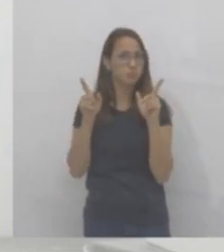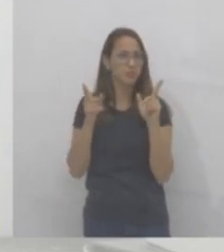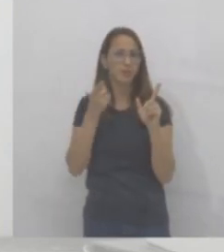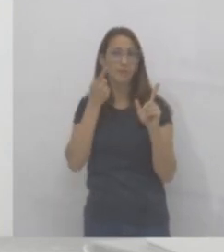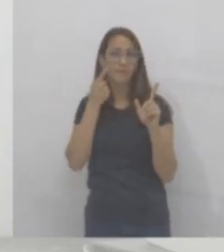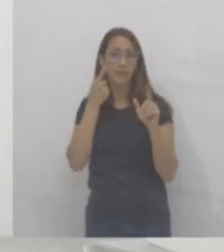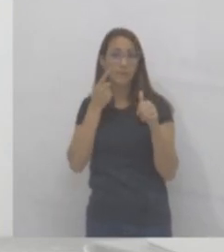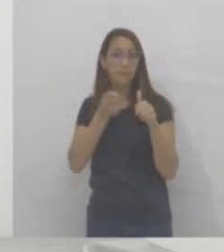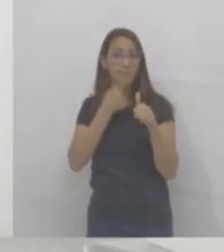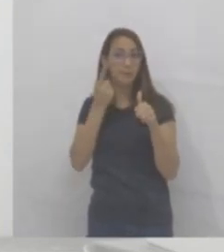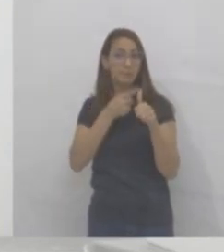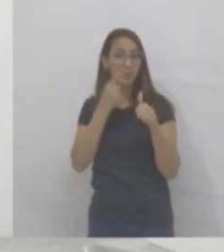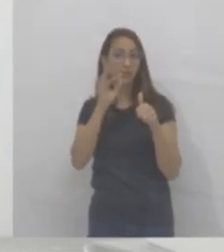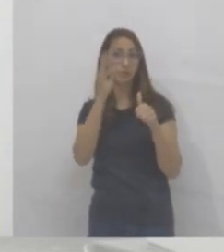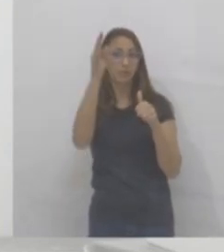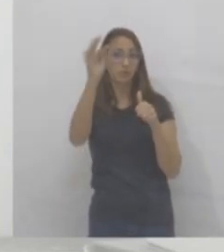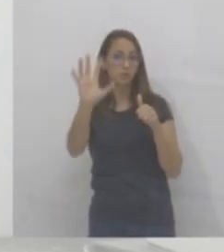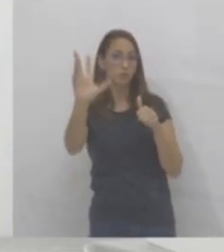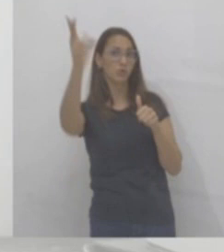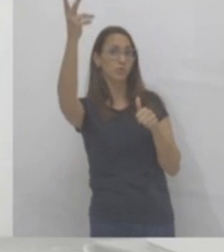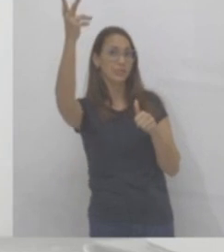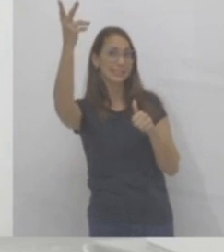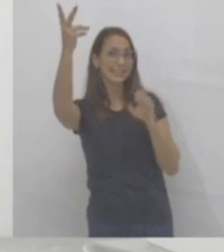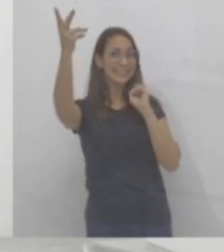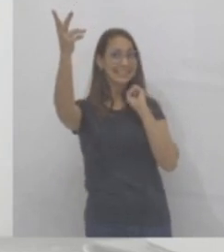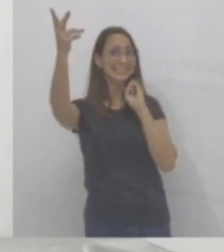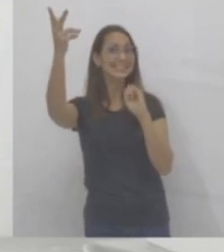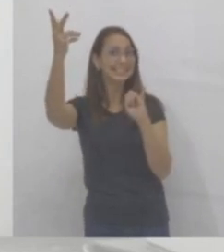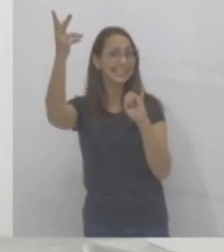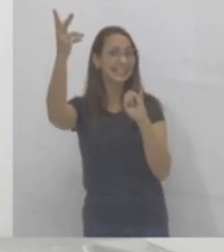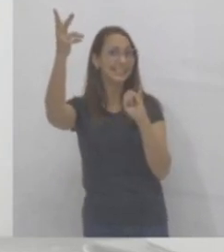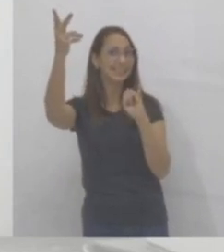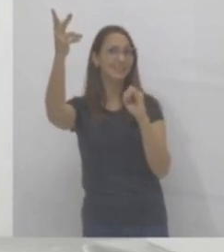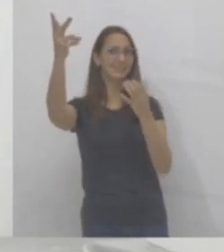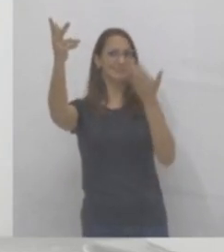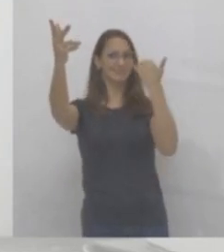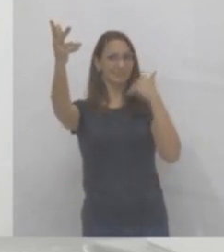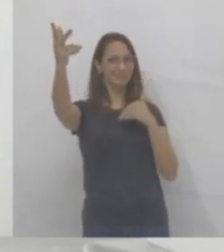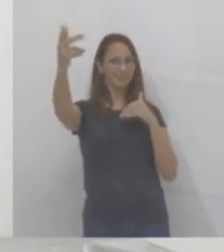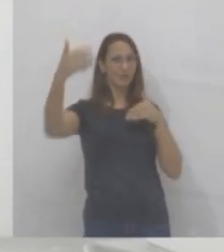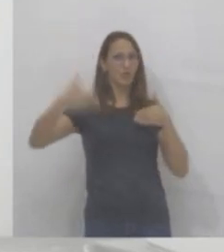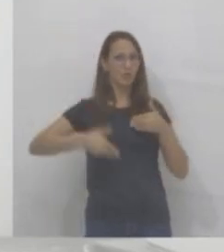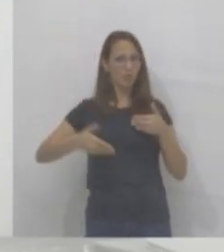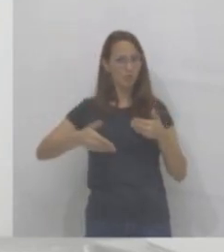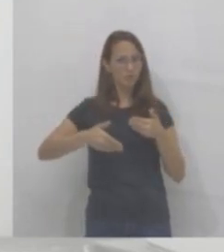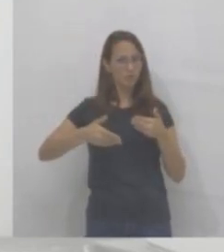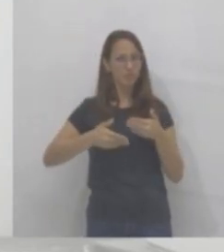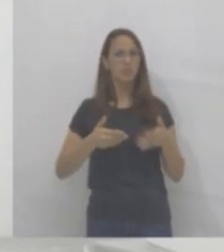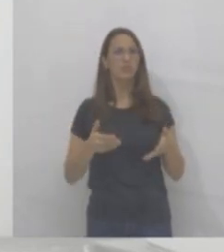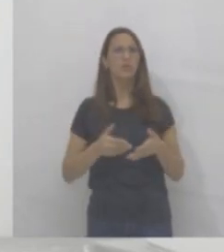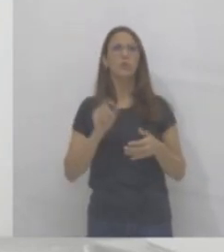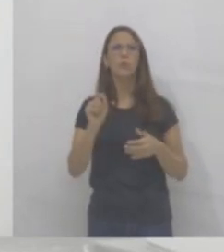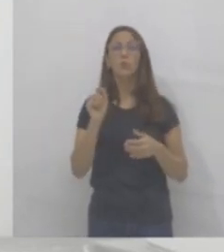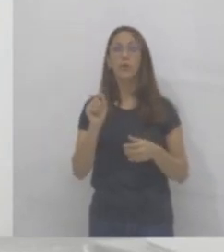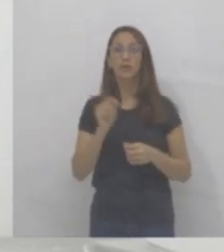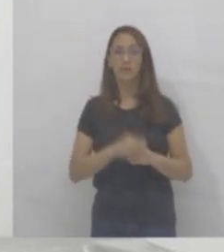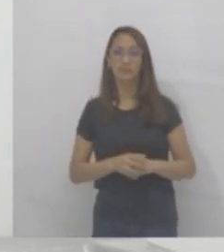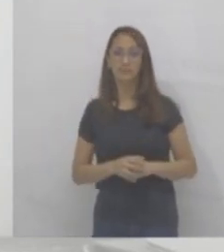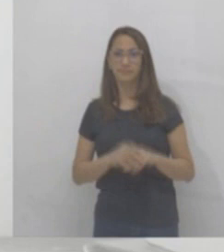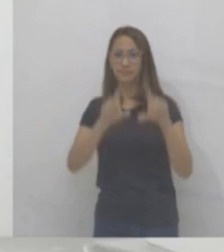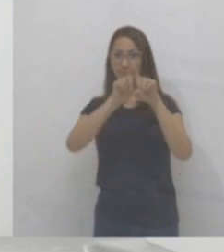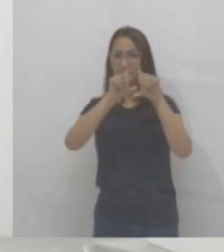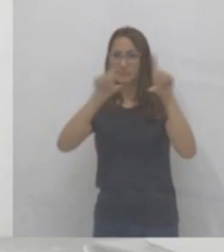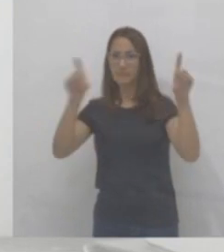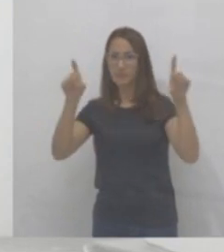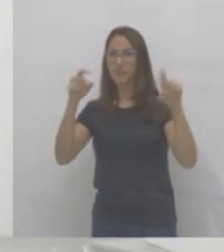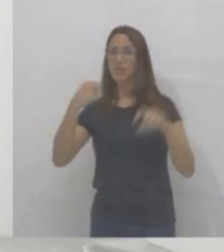estou colocando a ação futura. Qual é a ação futura? I will call an ambulance. I will call an